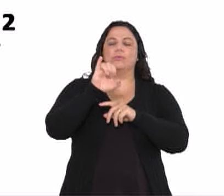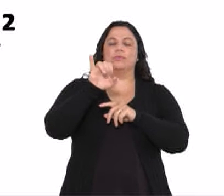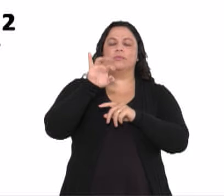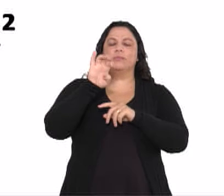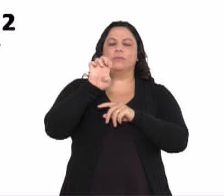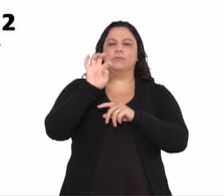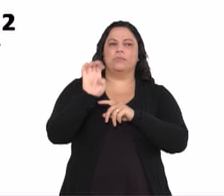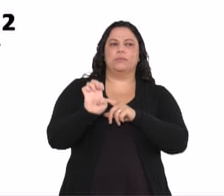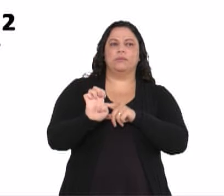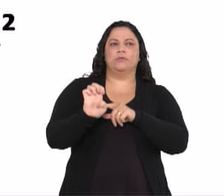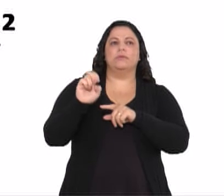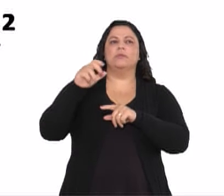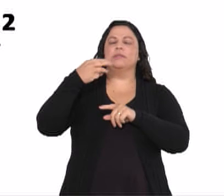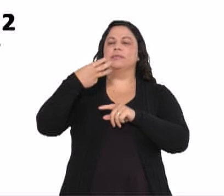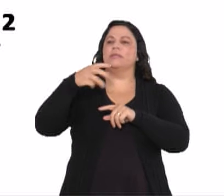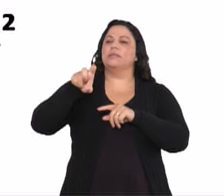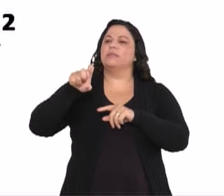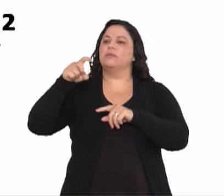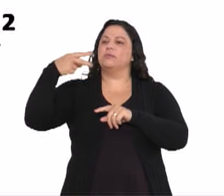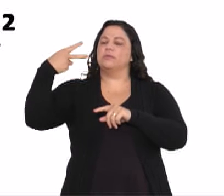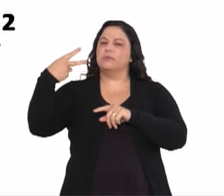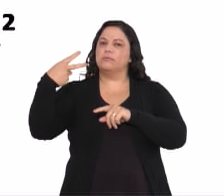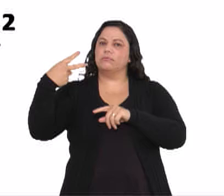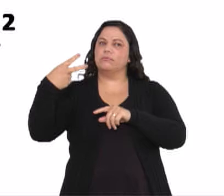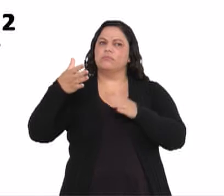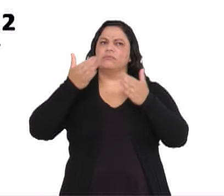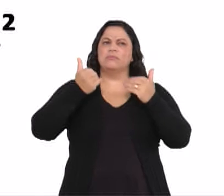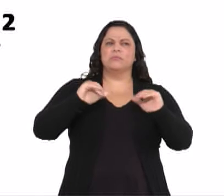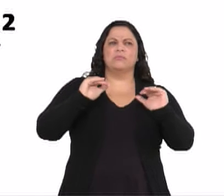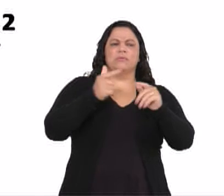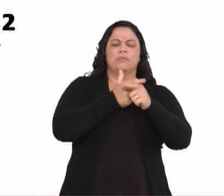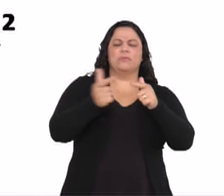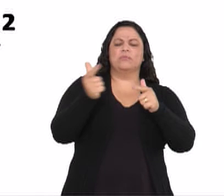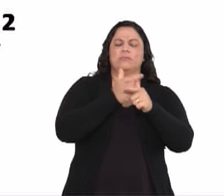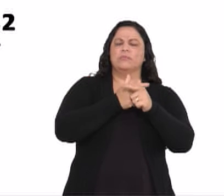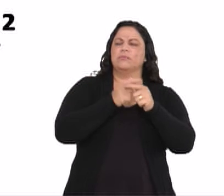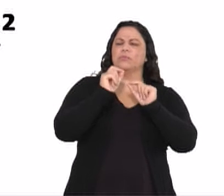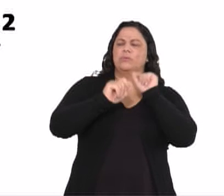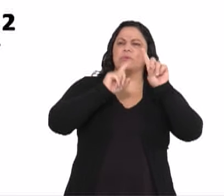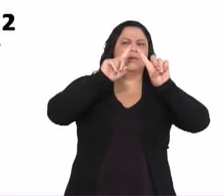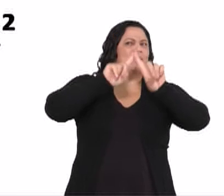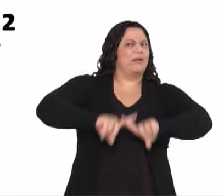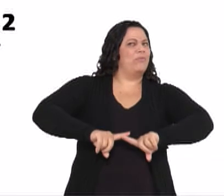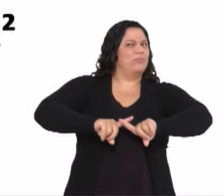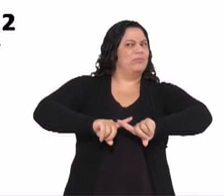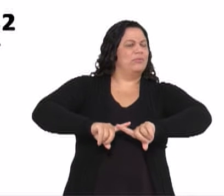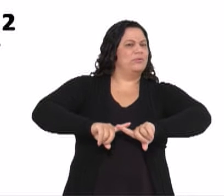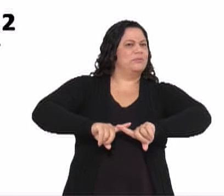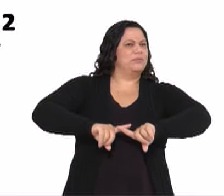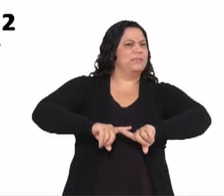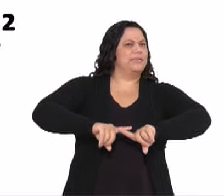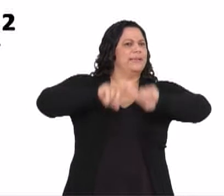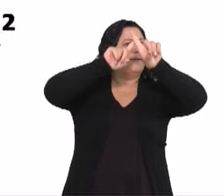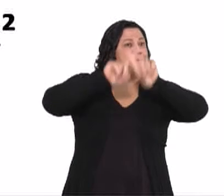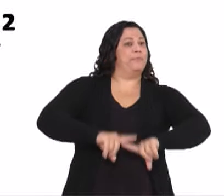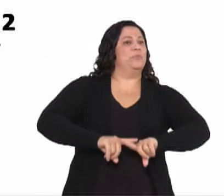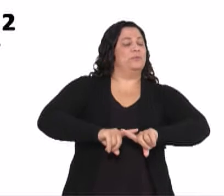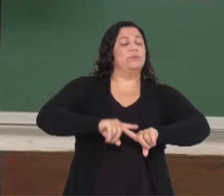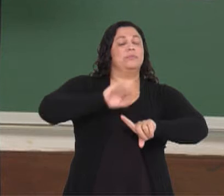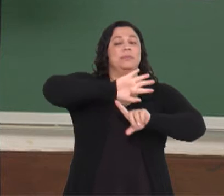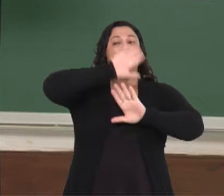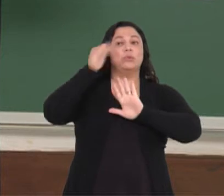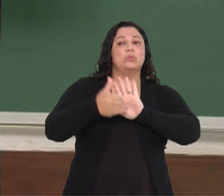multiplicar ele por todo o divisor, que é o cara que está lá dentro da chave. Multiplicando ele